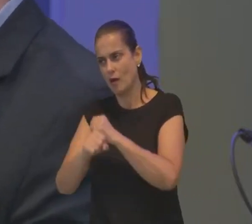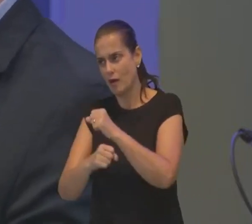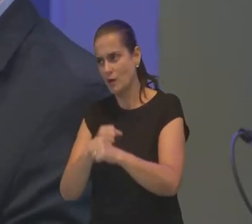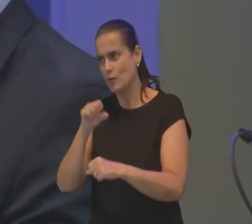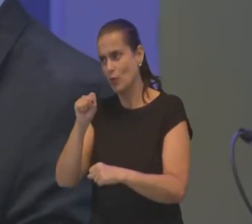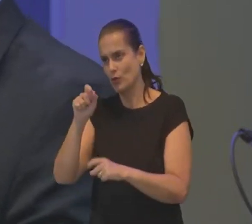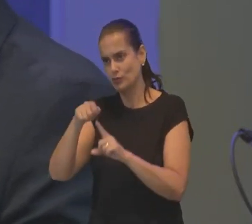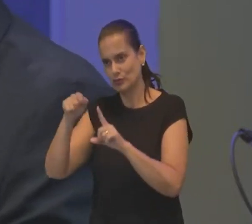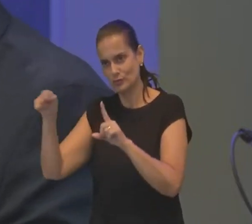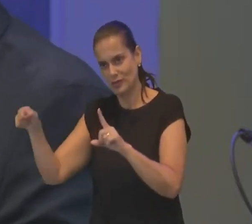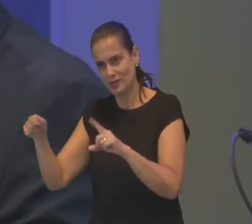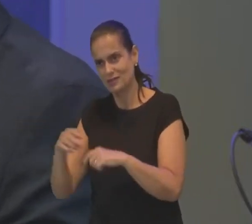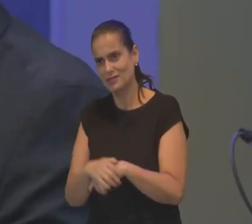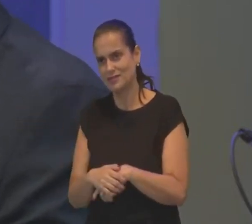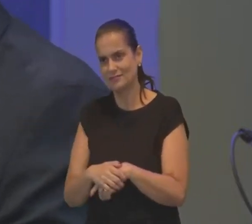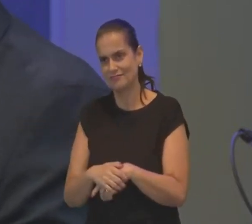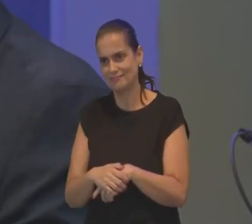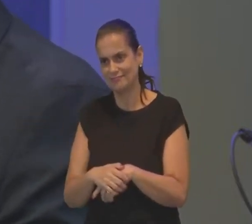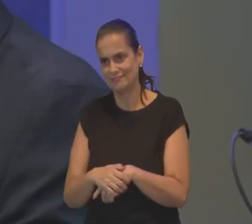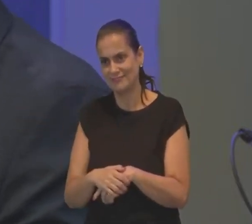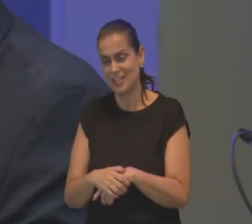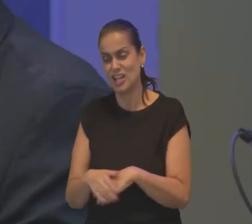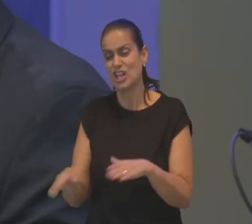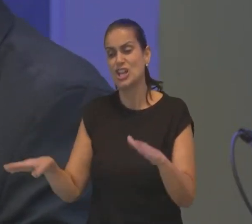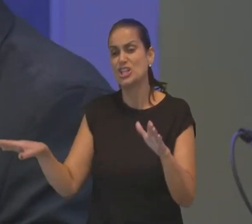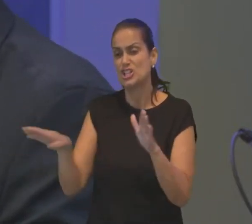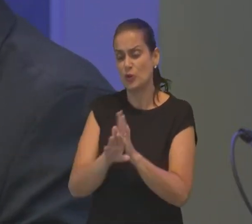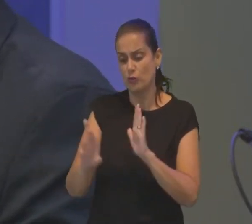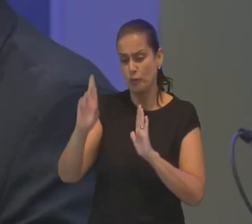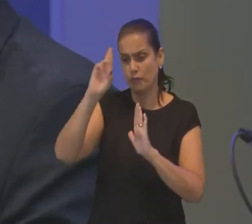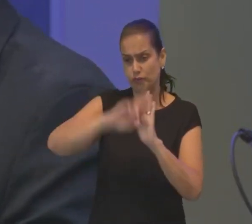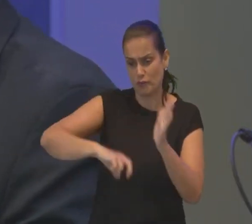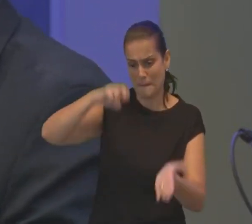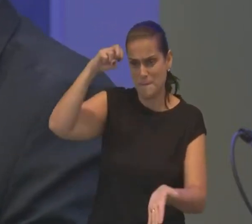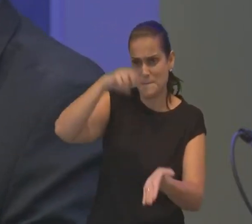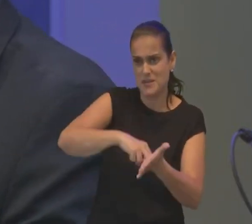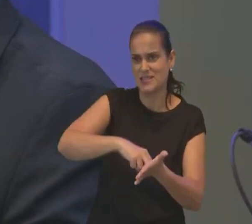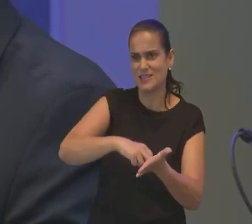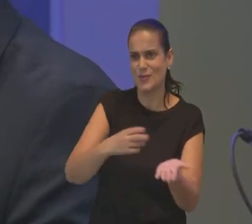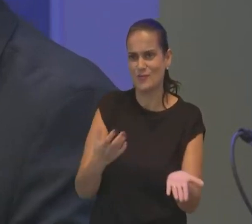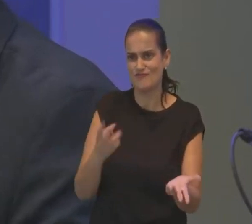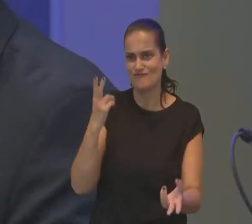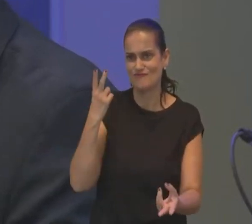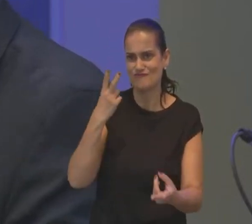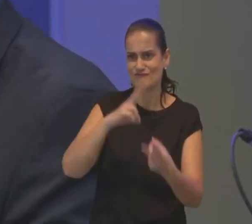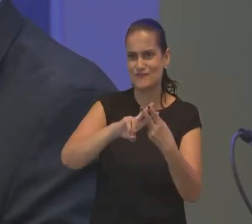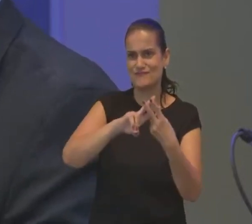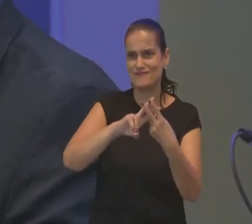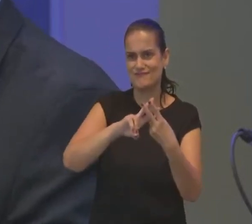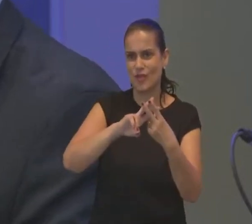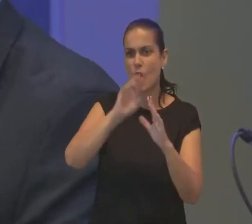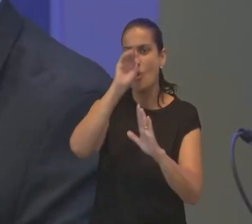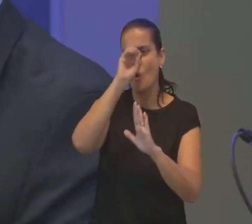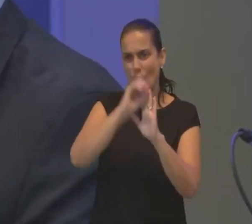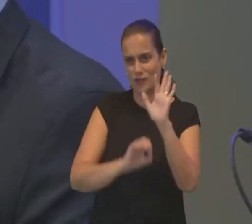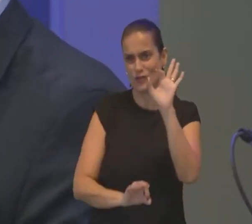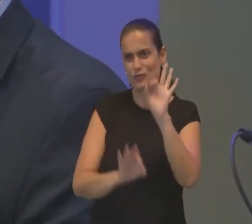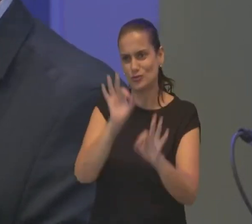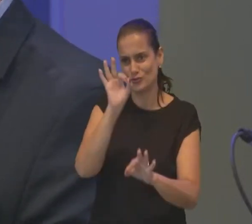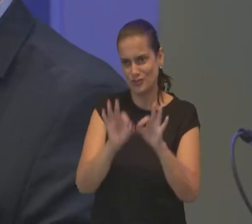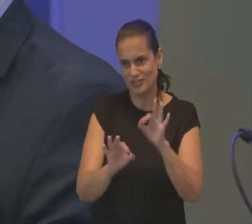de prisão para Alexandre, dentro da Cristolândia de Natal. O oficial de justiça, o carro da